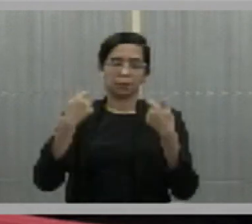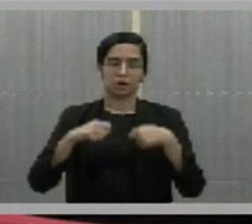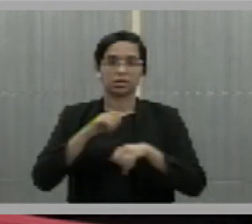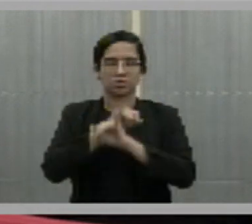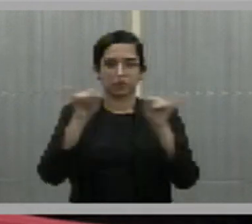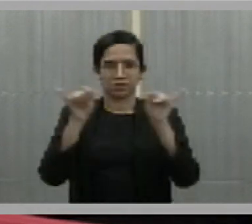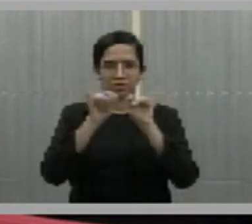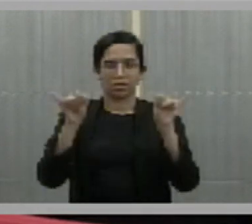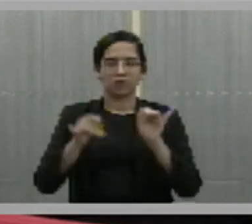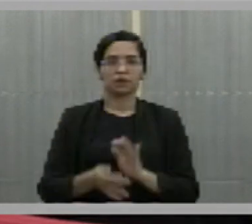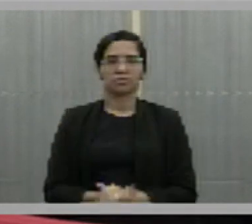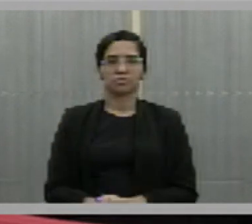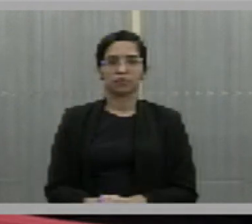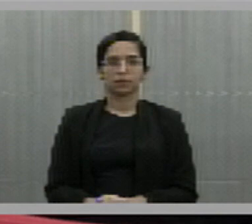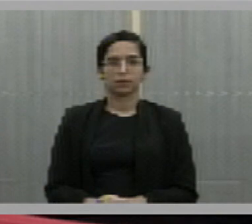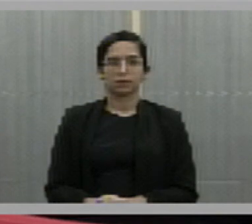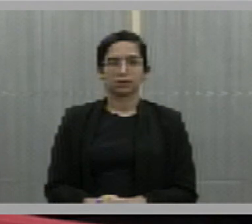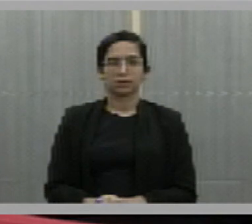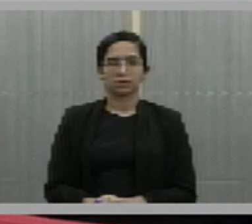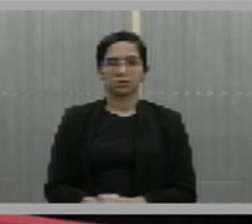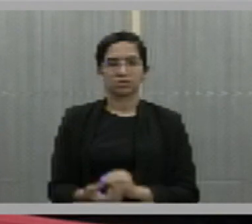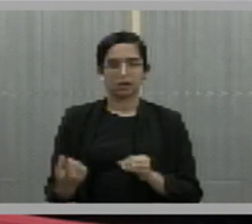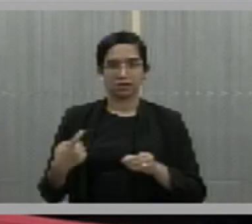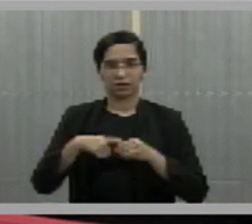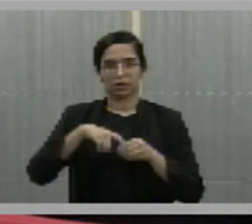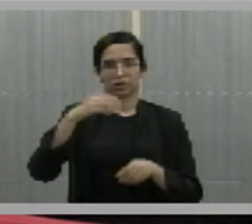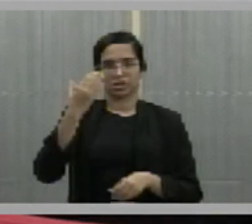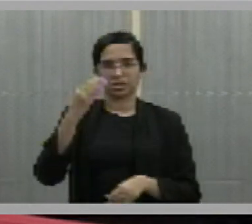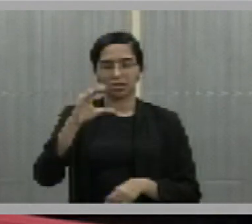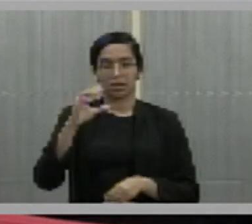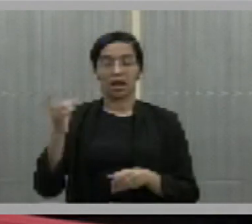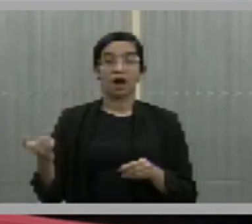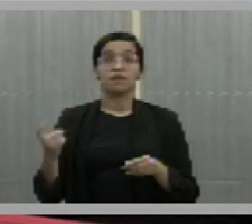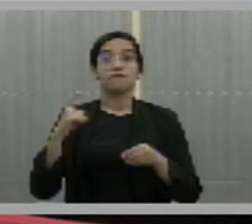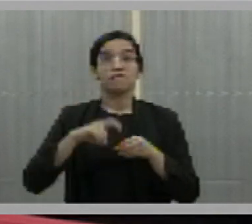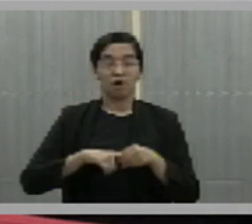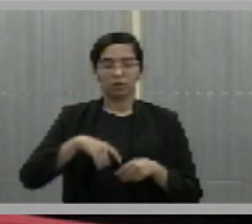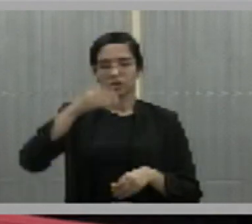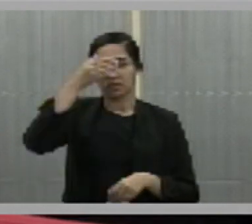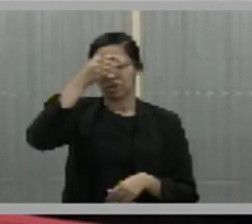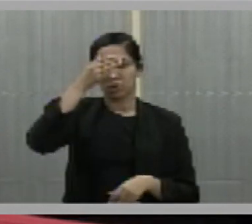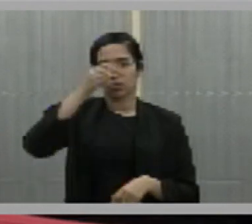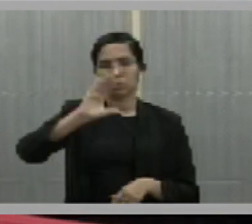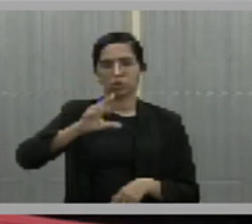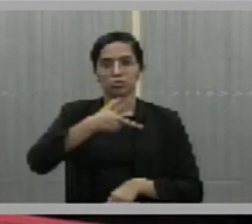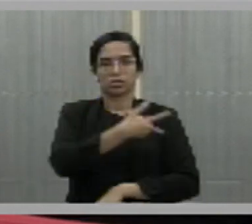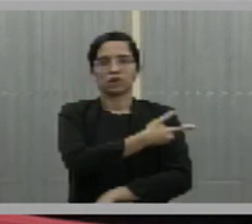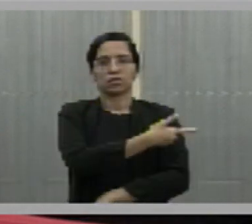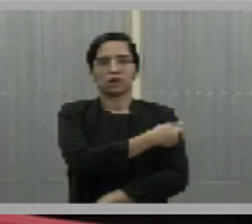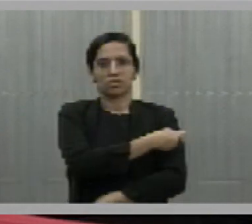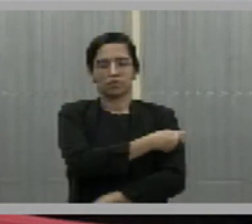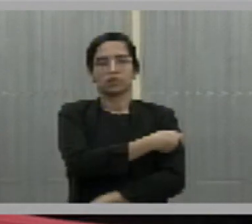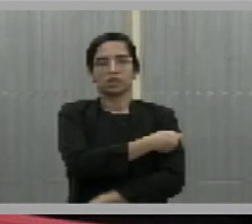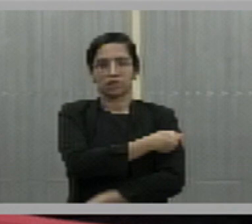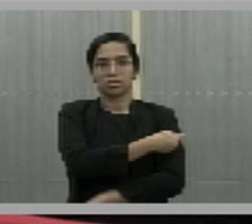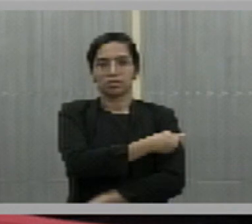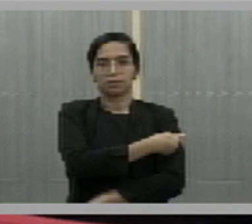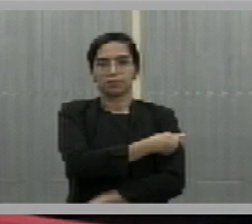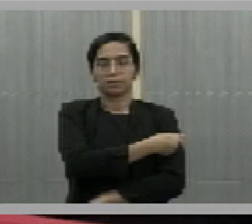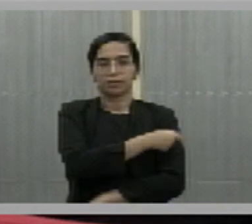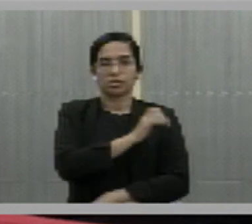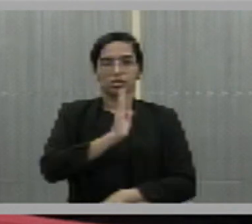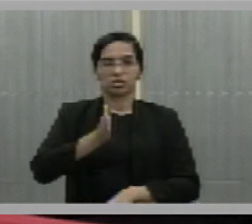A volta da ciência, a volta da cultura da vacina. A vacina já